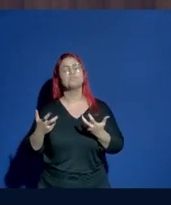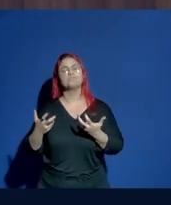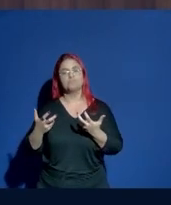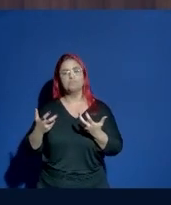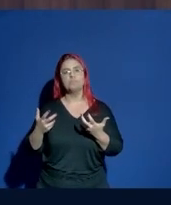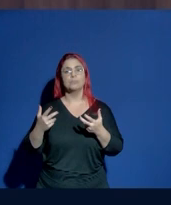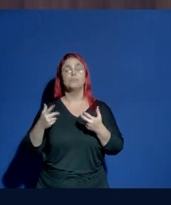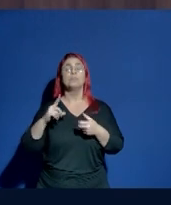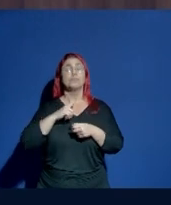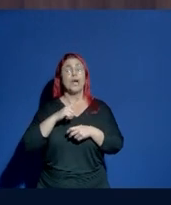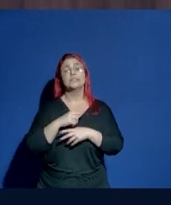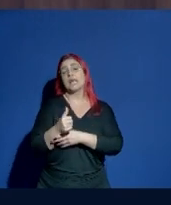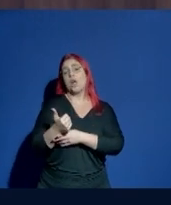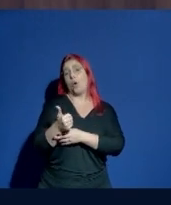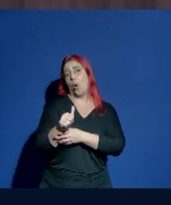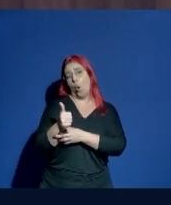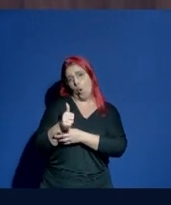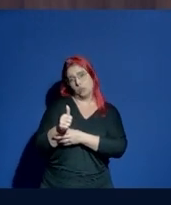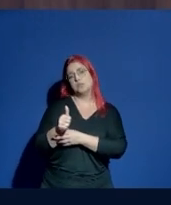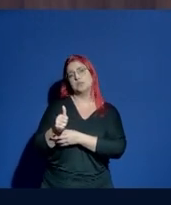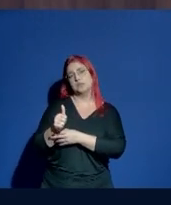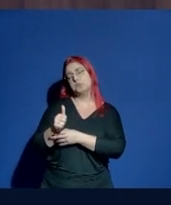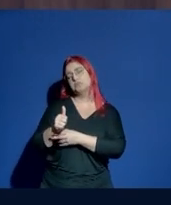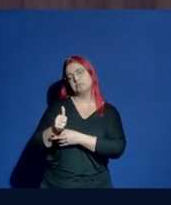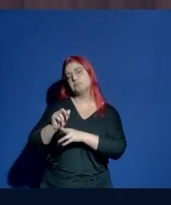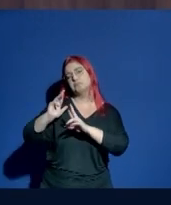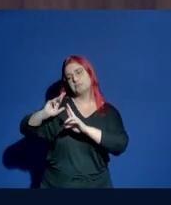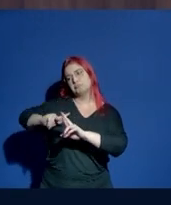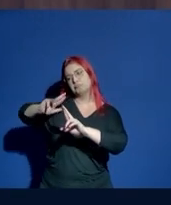11 aquisições nos últimos 5 anos,